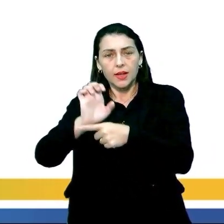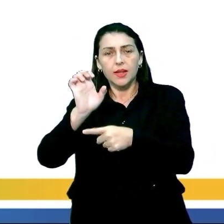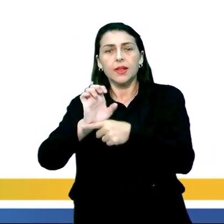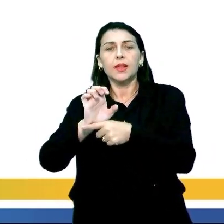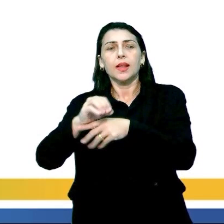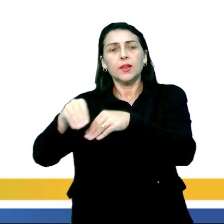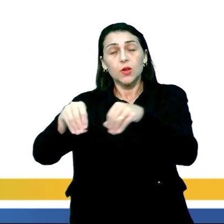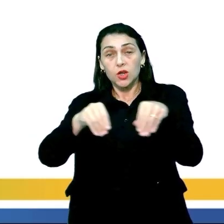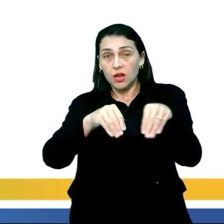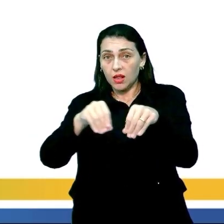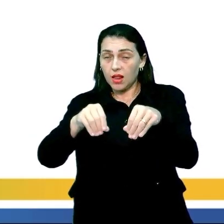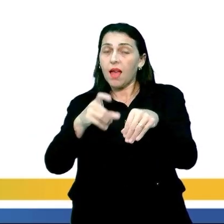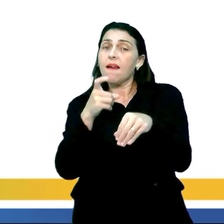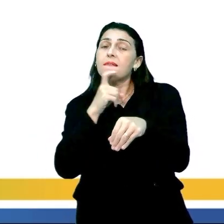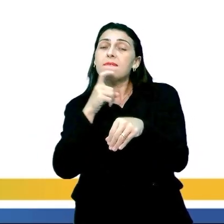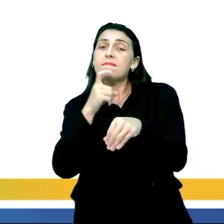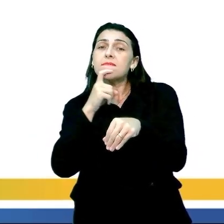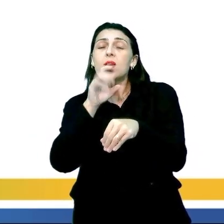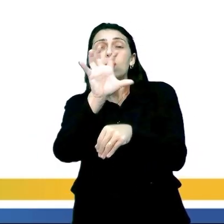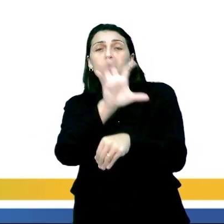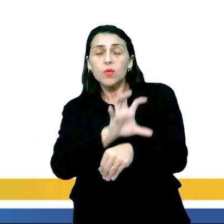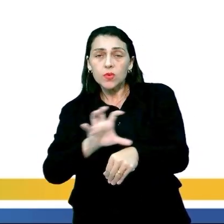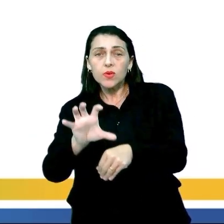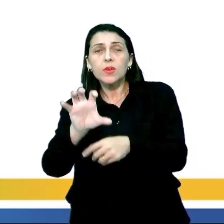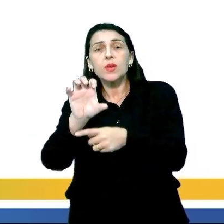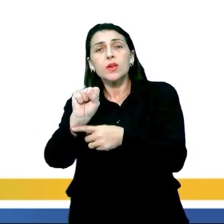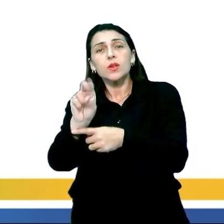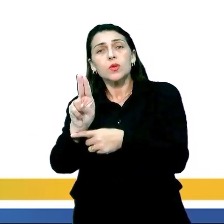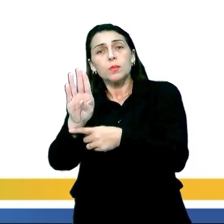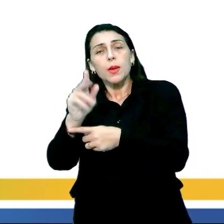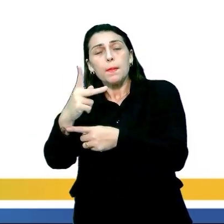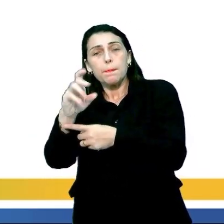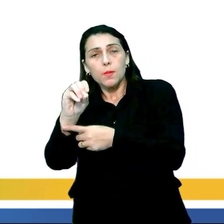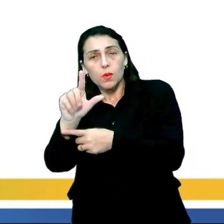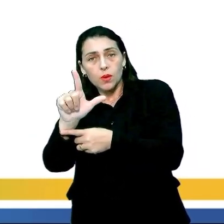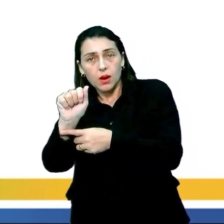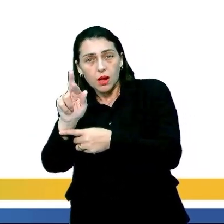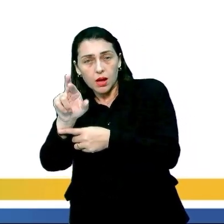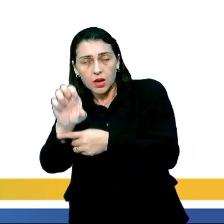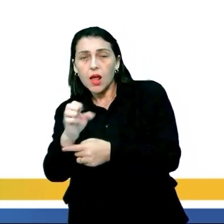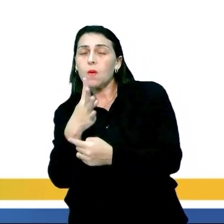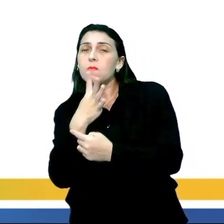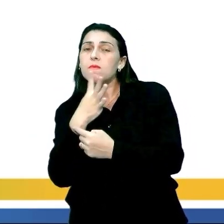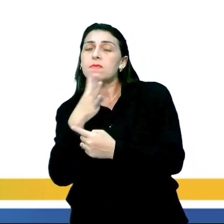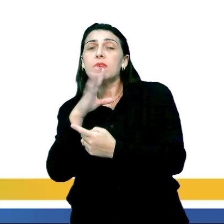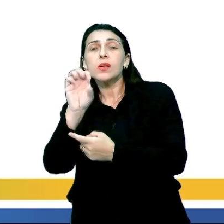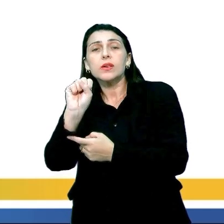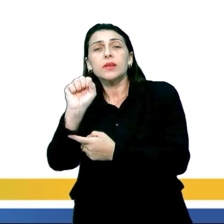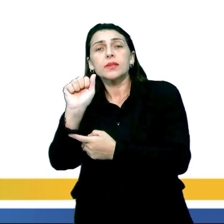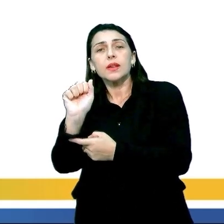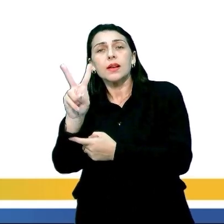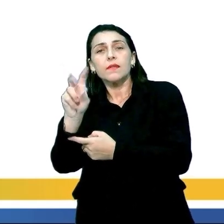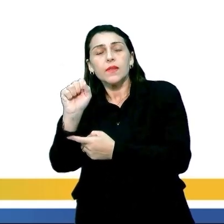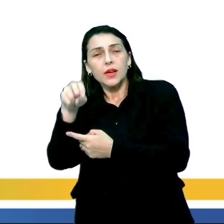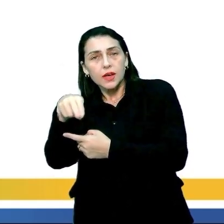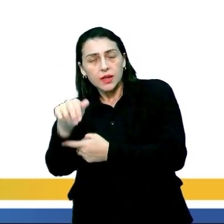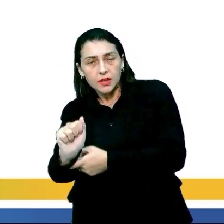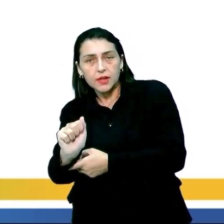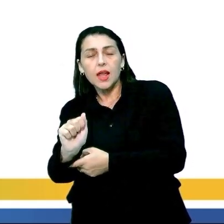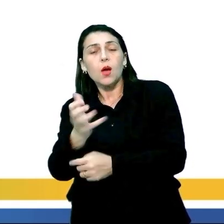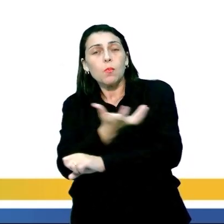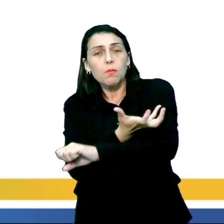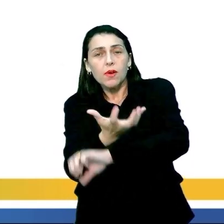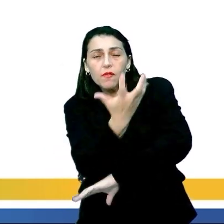dos solos gelados em regiões subpolares é conhecida como savana. A savana